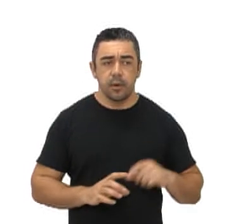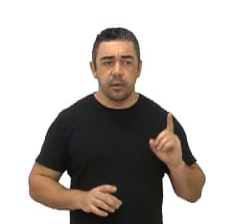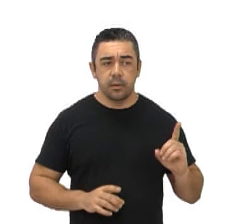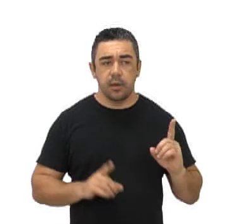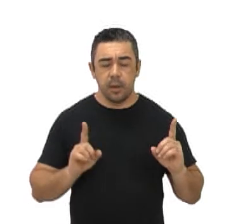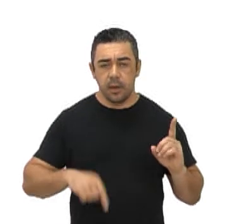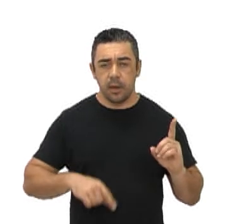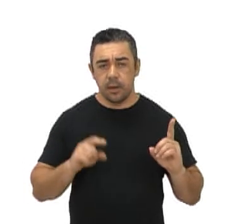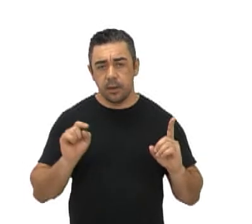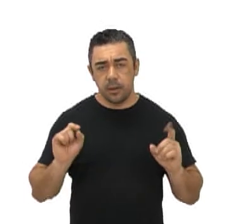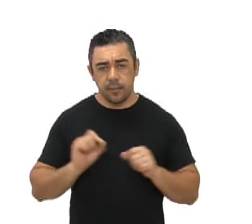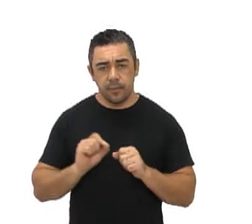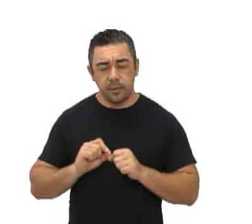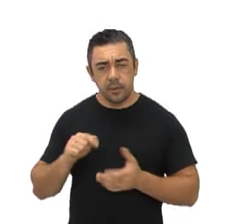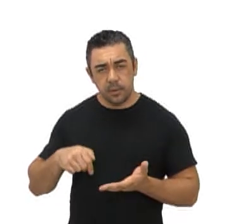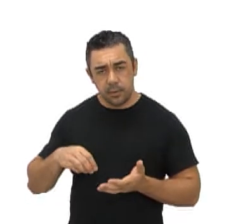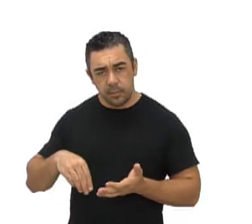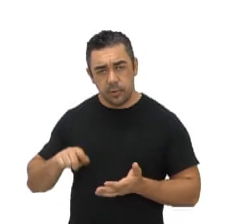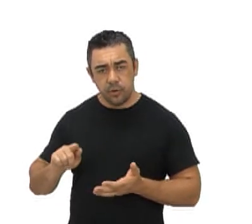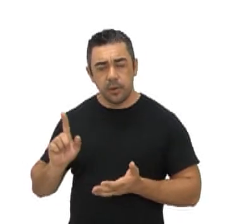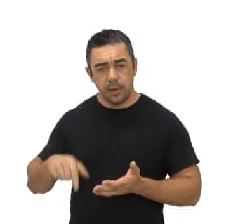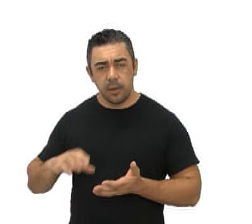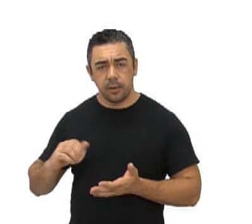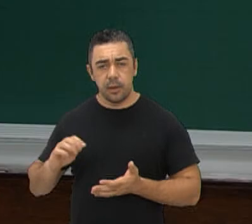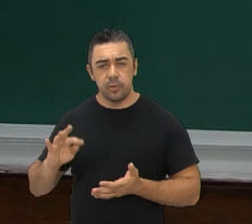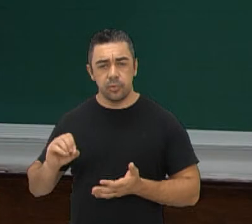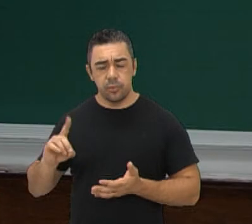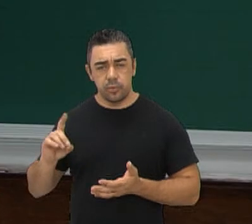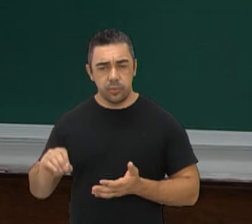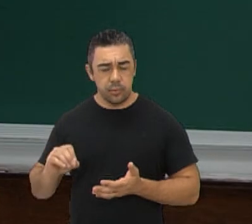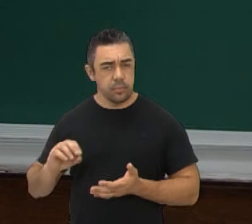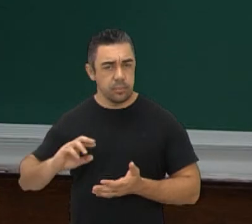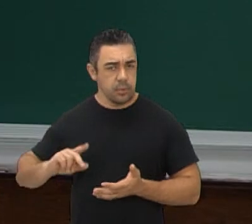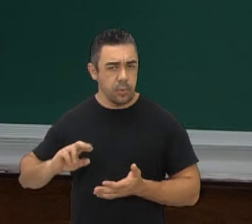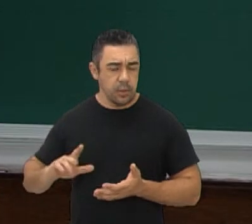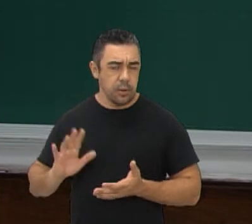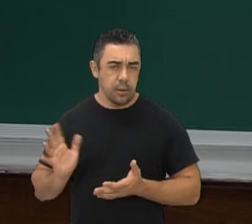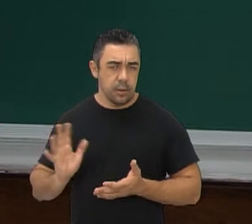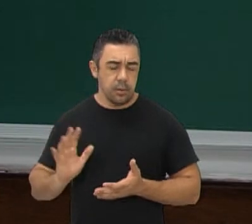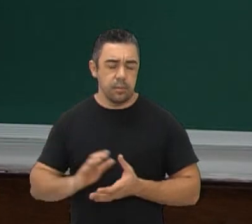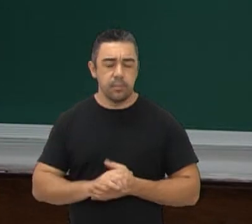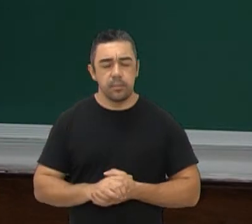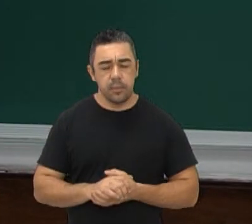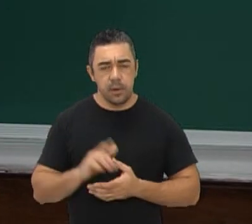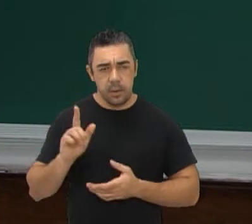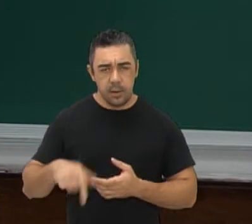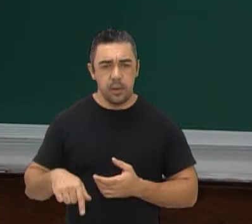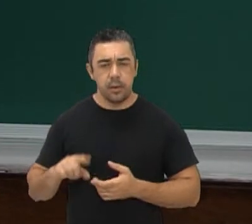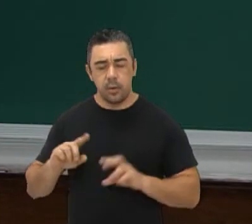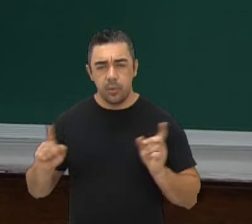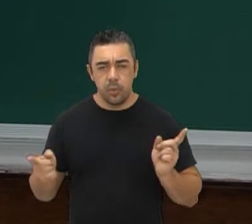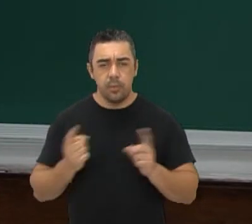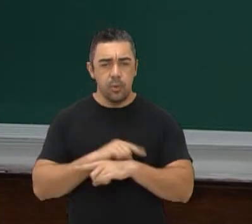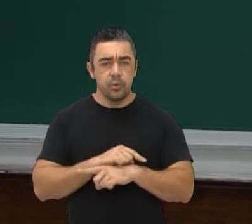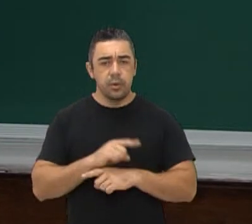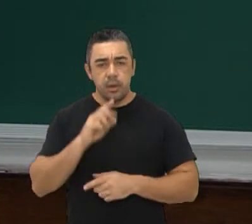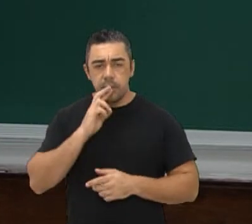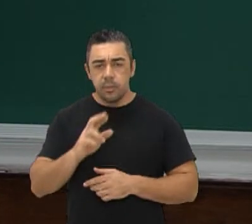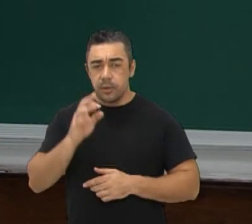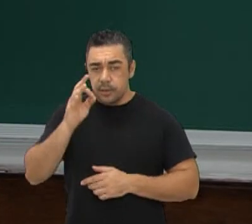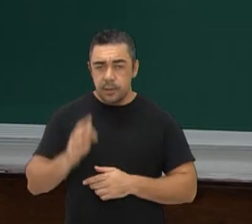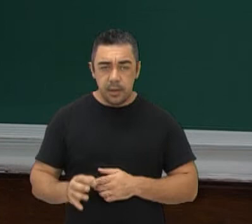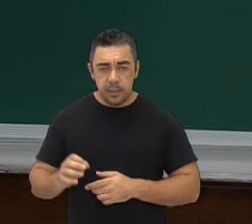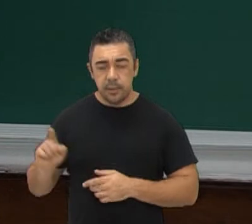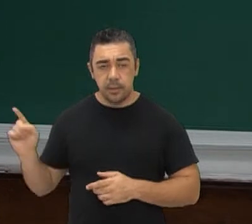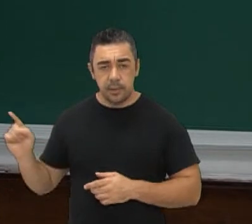eletrodo em que é formado o magnésio metálico é o cátodo. Tá? Não, vai ser produzido pelo eletrodo oposto. Então, a resposta